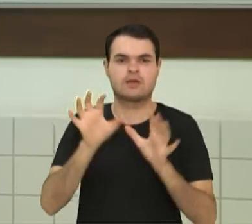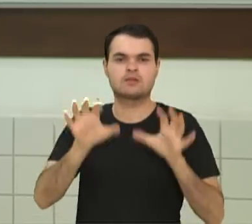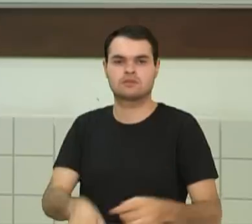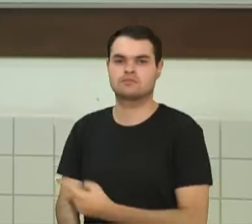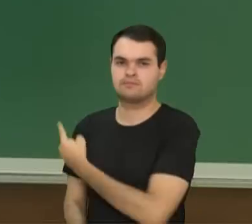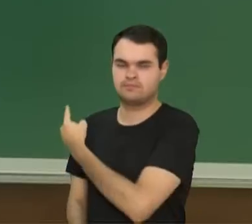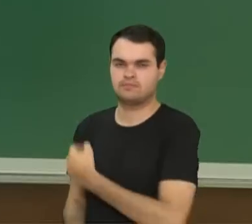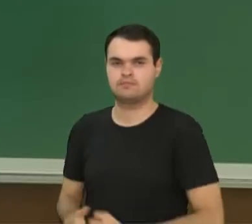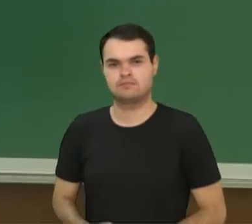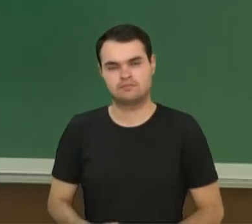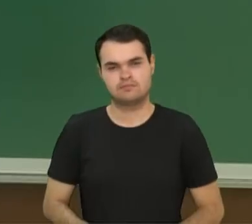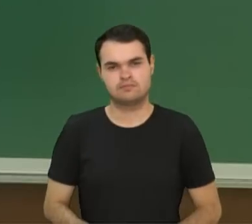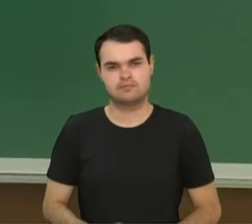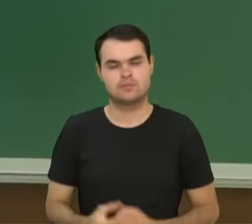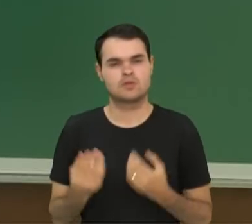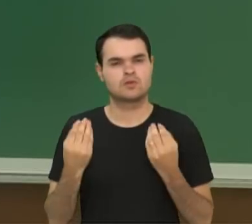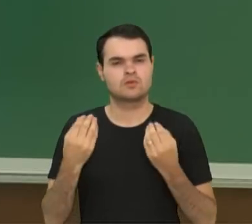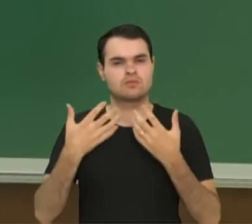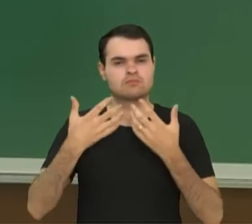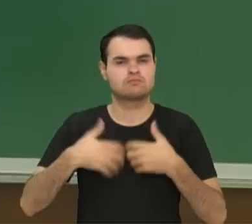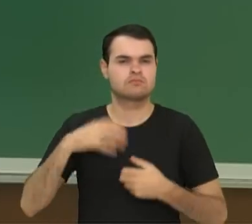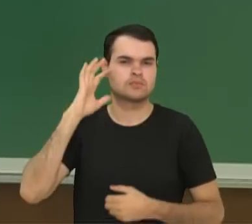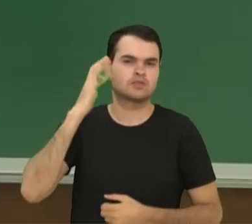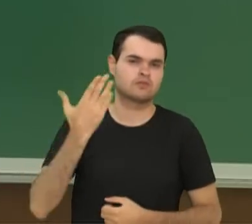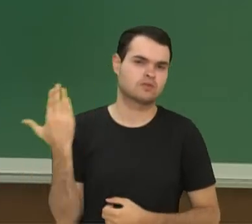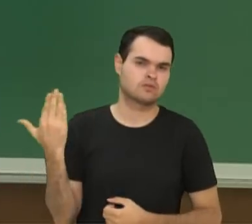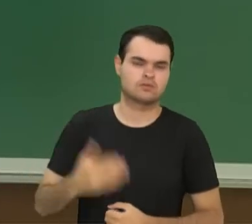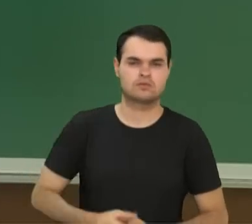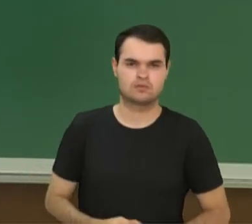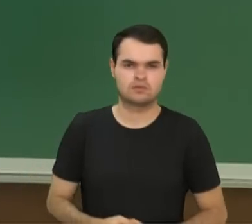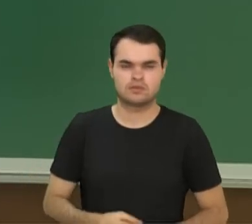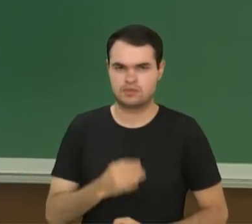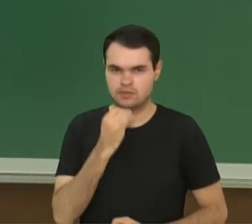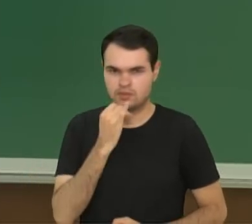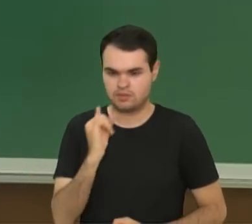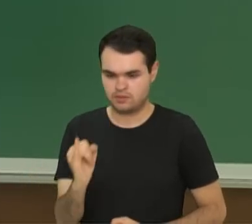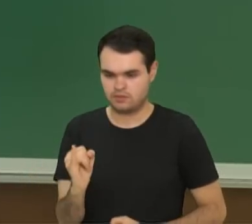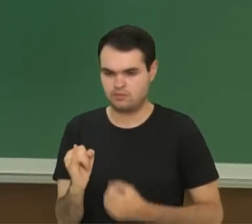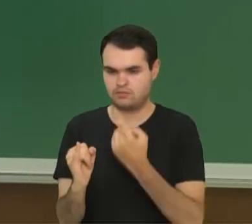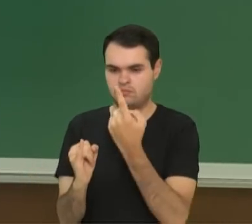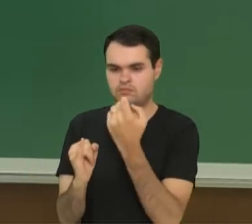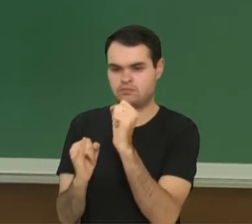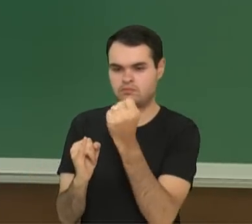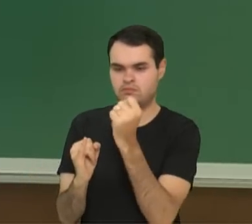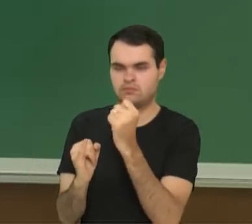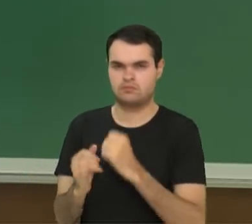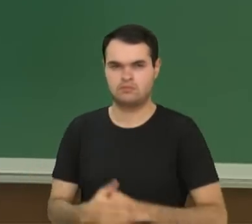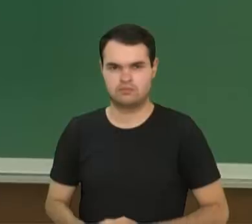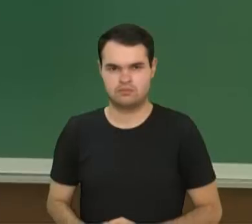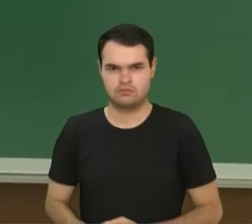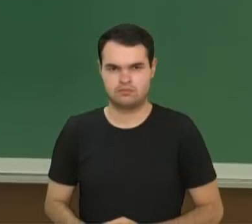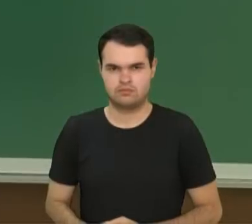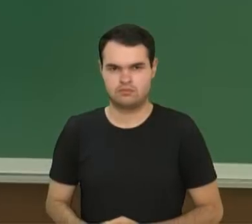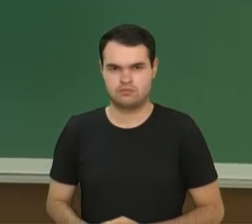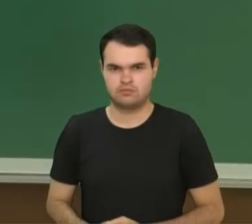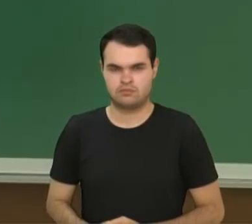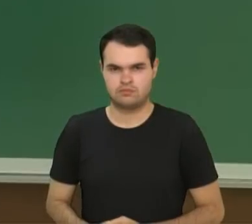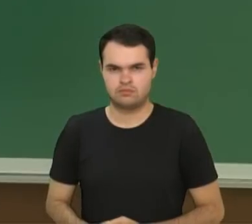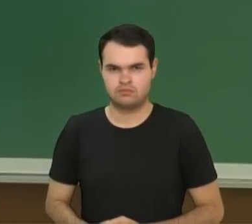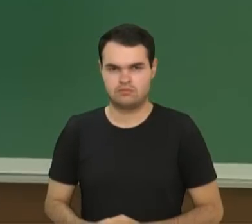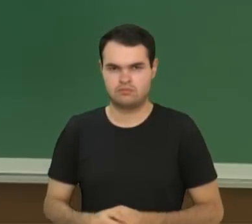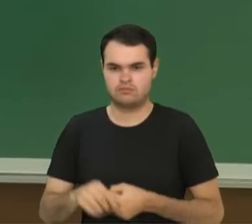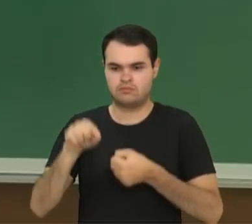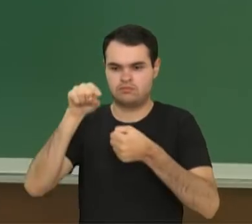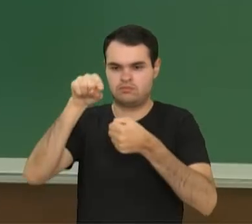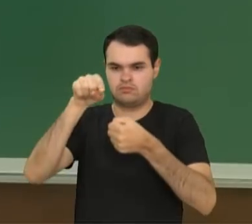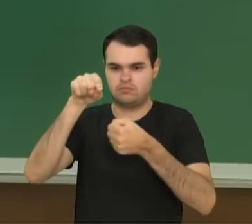maneira. Como é que a gente pode resolver isso daqui, gente? Por exemplo, i elevado a 18. Nós pegamos o expoente aqui